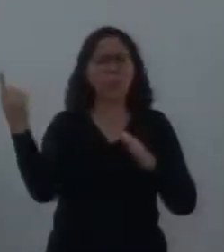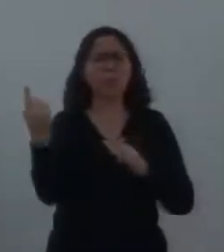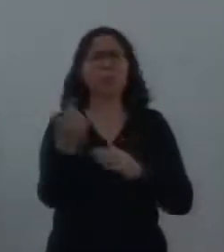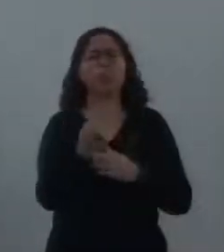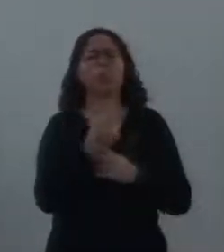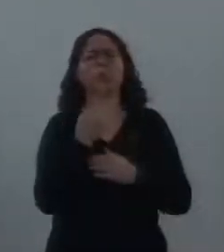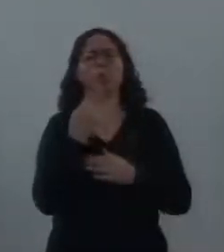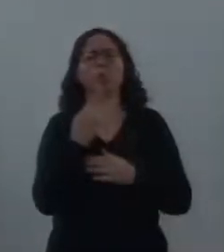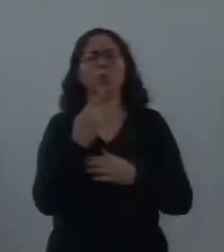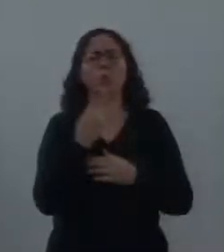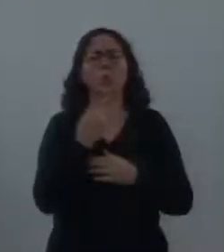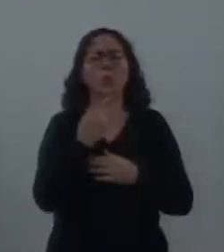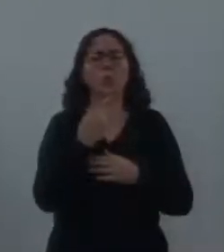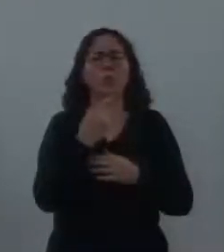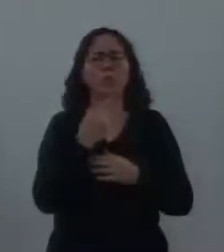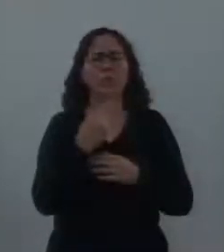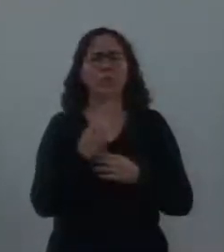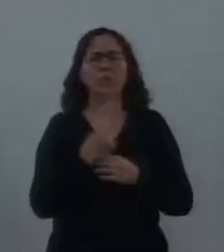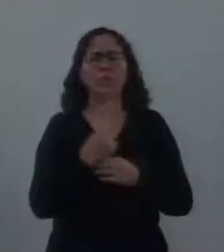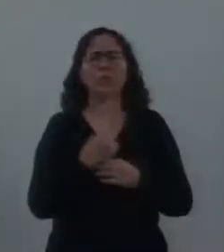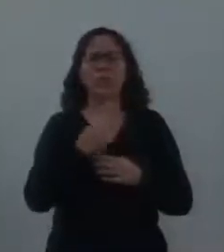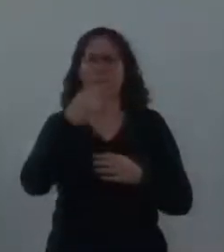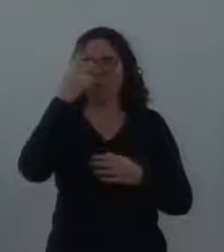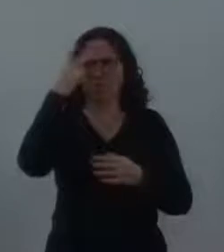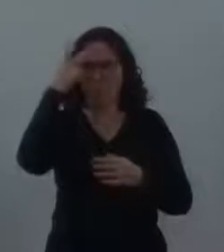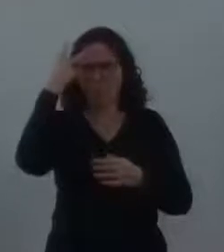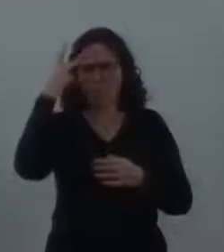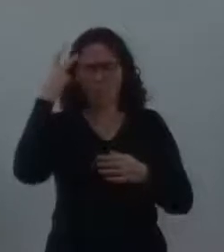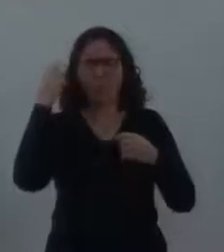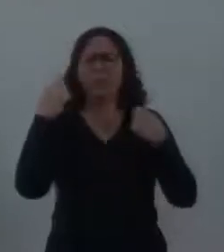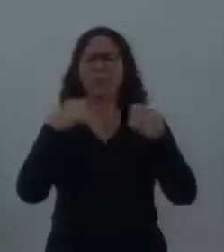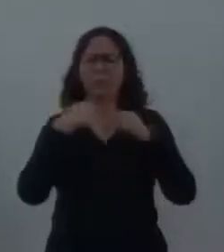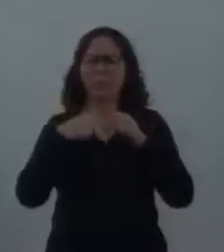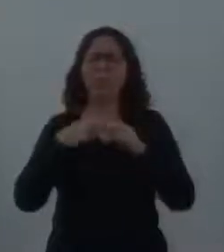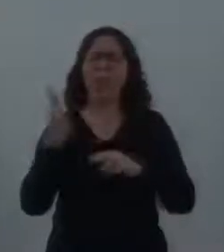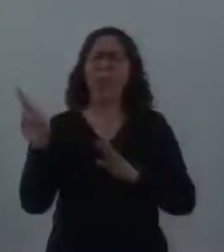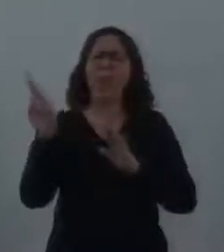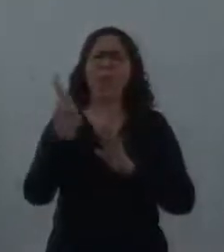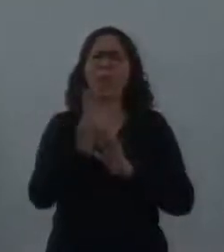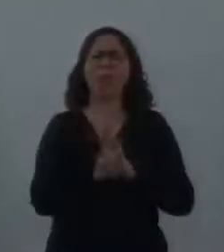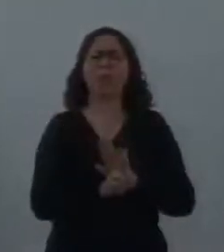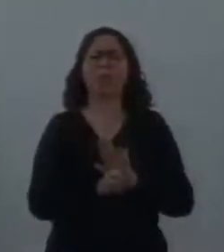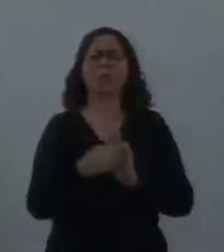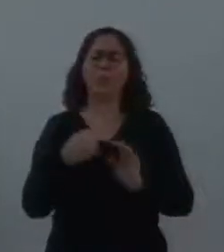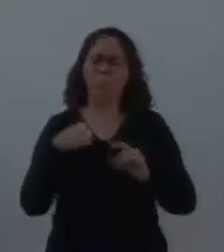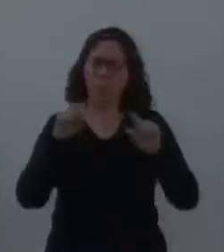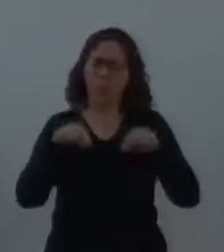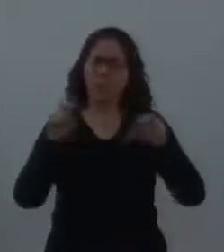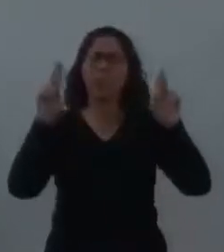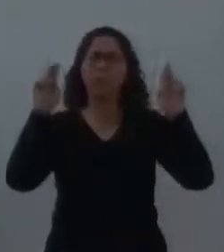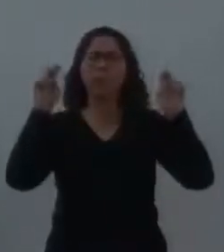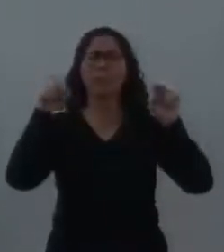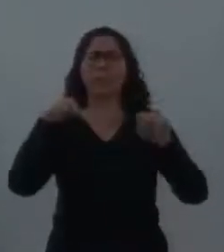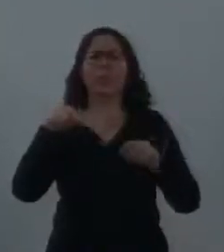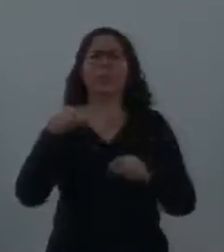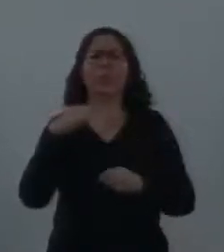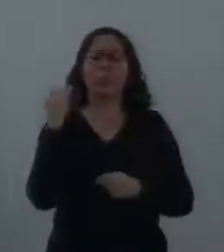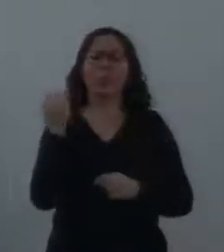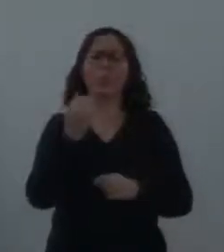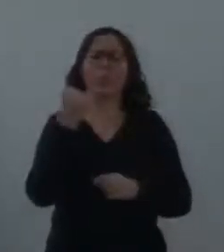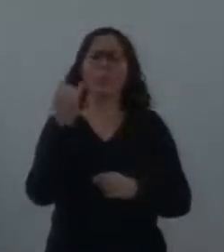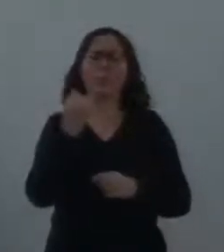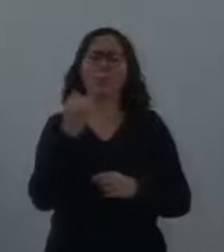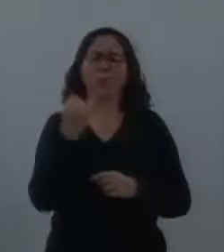que não têm voz, ou seja, a minoria, ela precisa ser representada. Então, fiz questão de falar desse tema, porque eu acho que